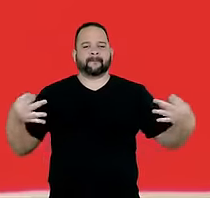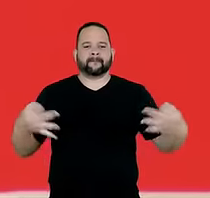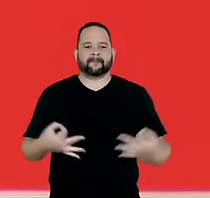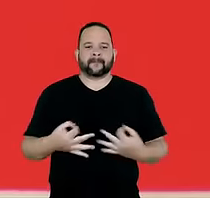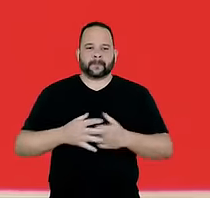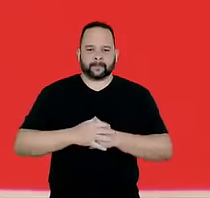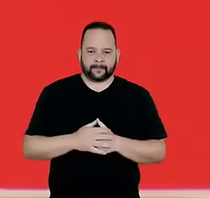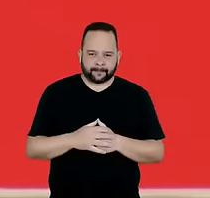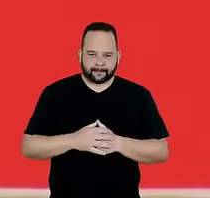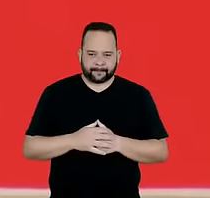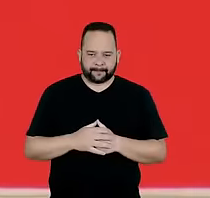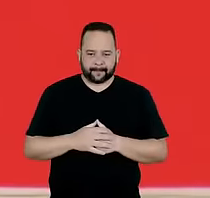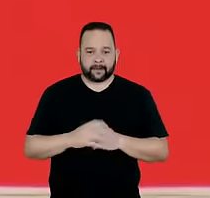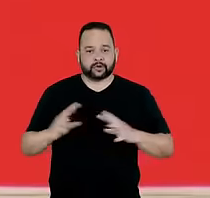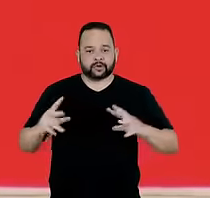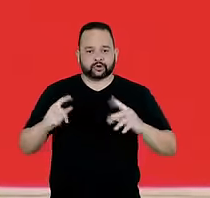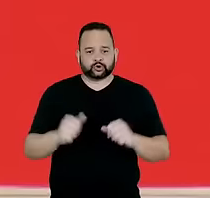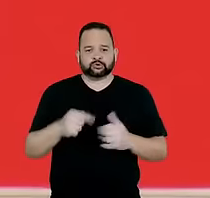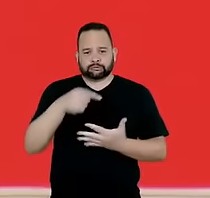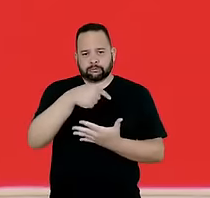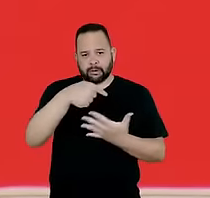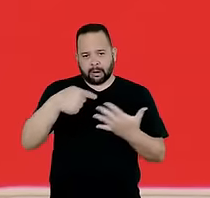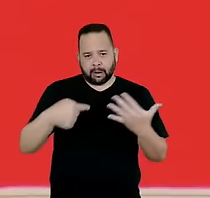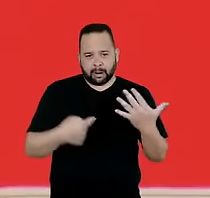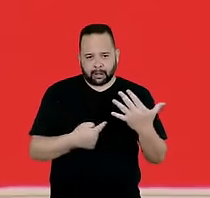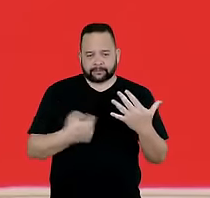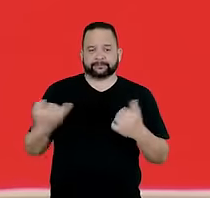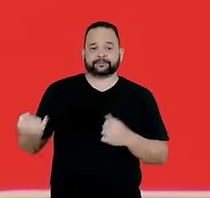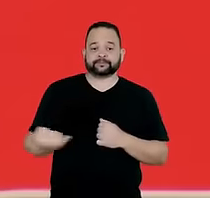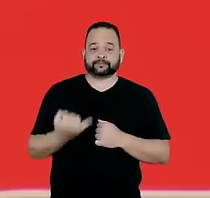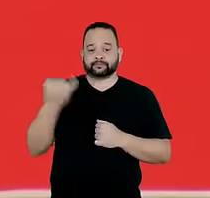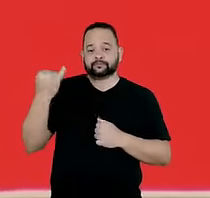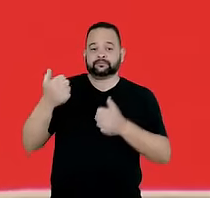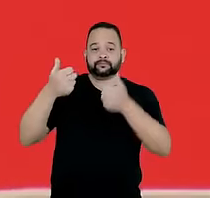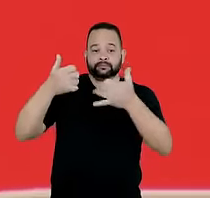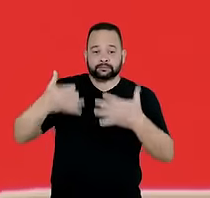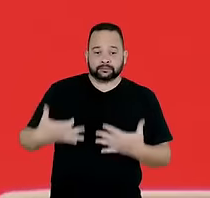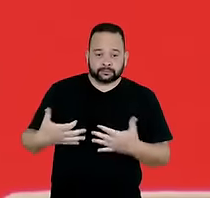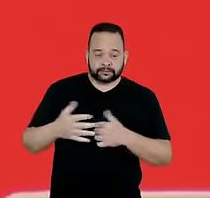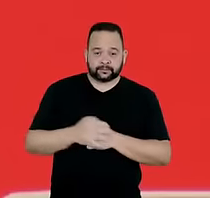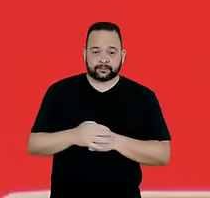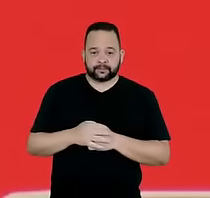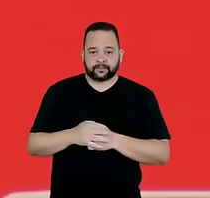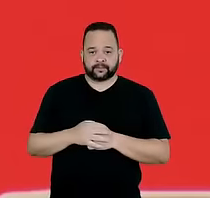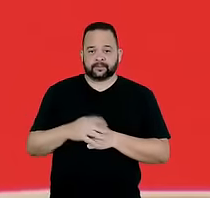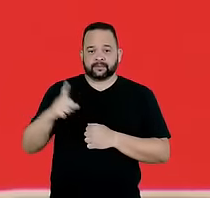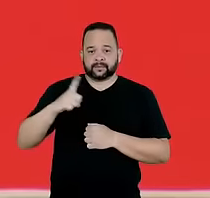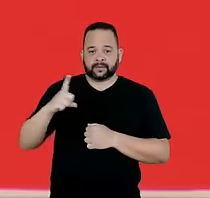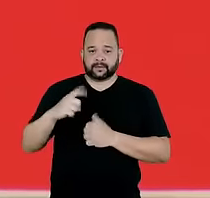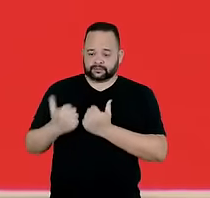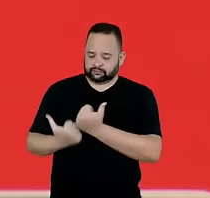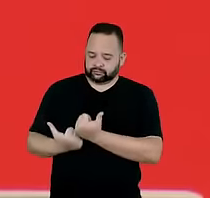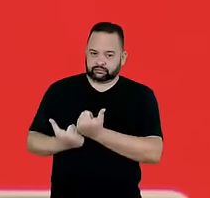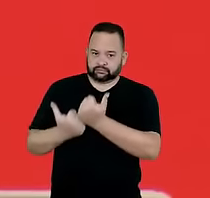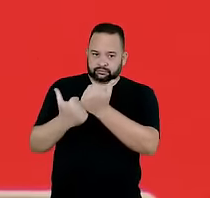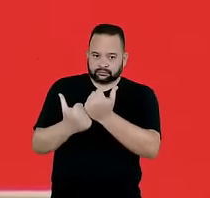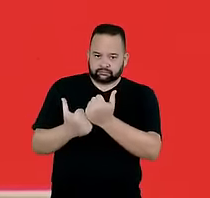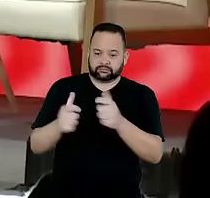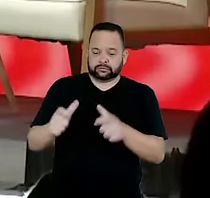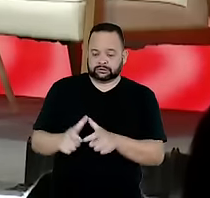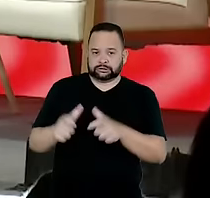isso pessoal Vale destacar que vem amparado por uma das maiores e